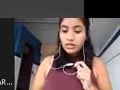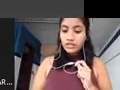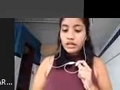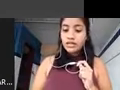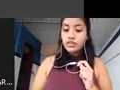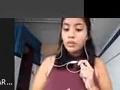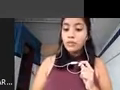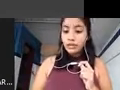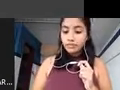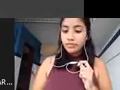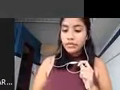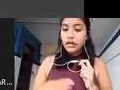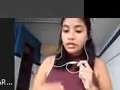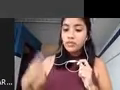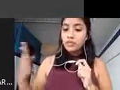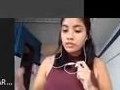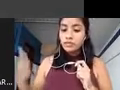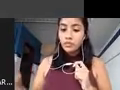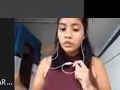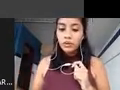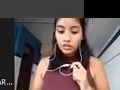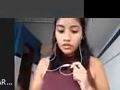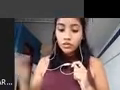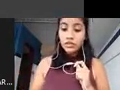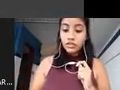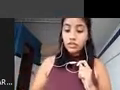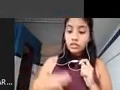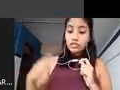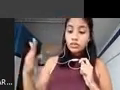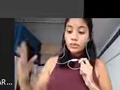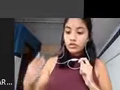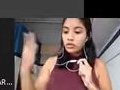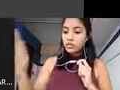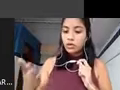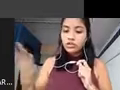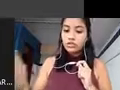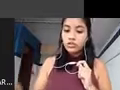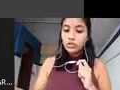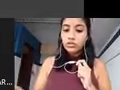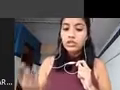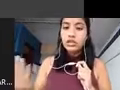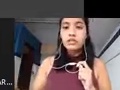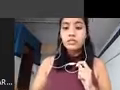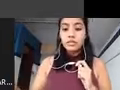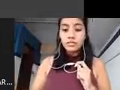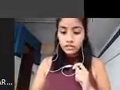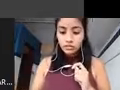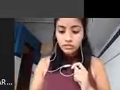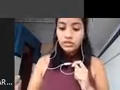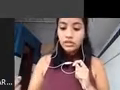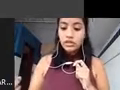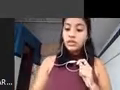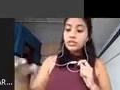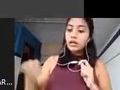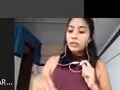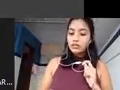maioria se localiza em áreas de APP, áreas de preservação permanente, ou seja, são próximas a córregos de rios que devem ser